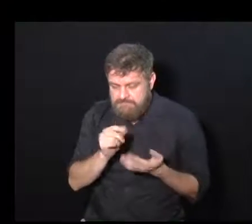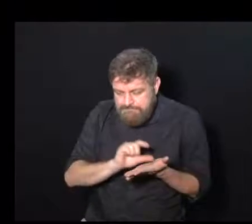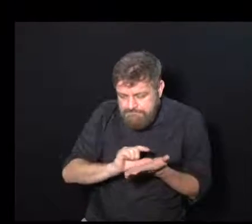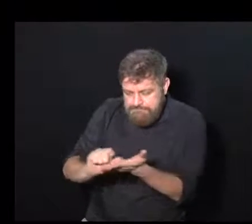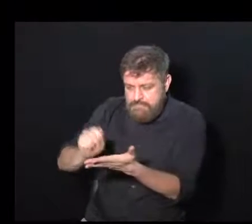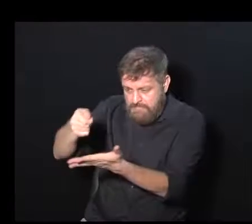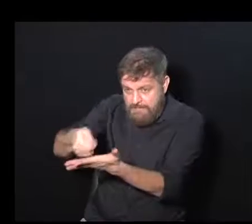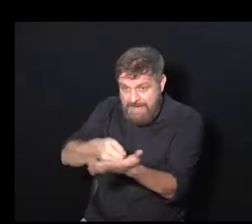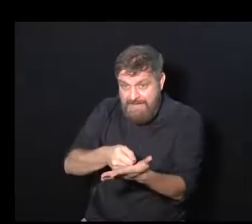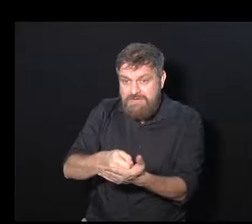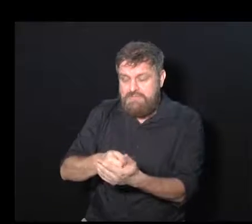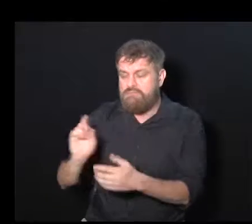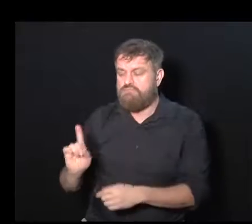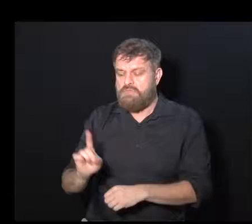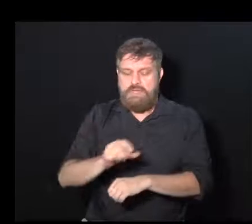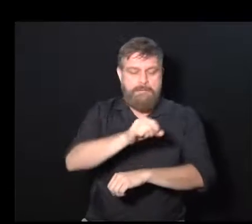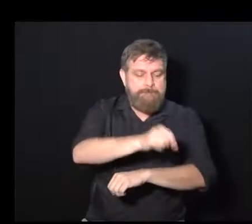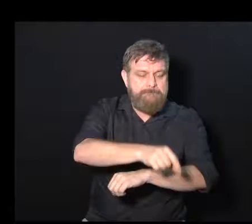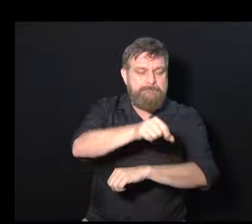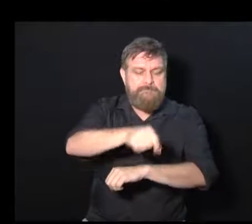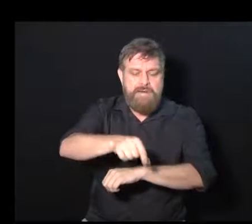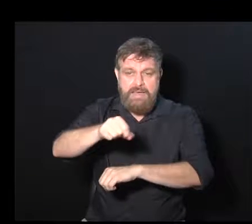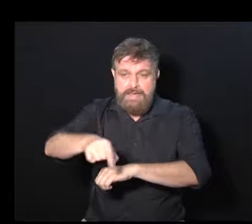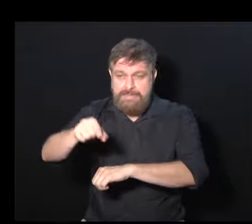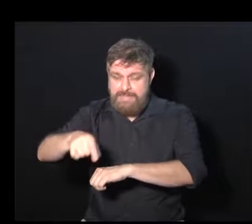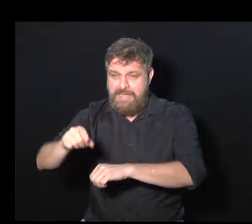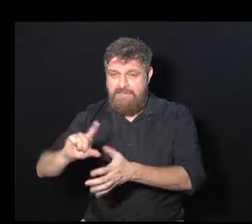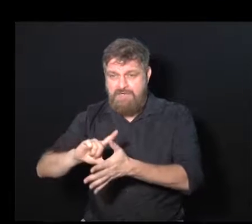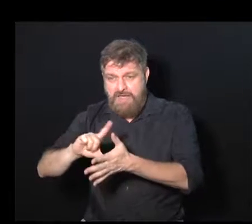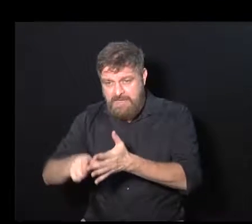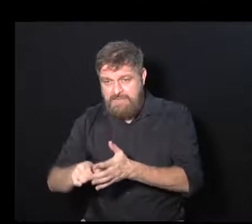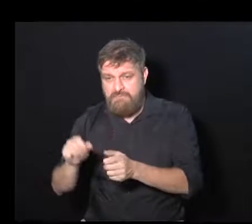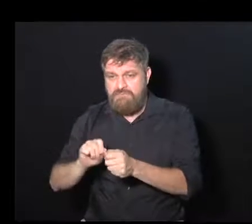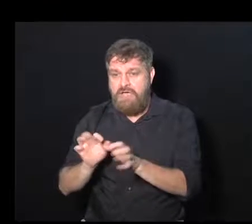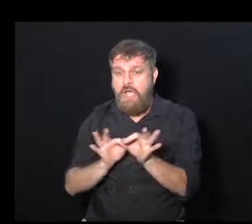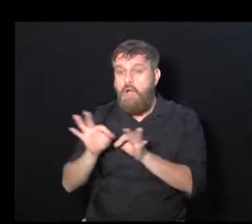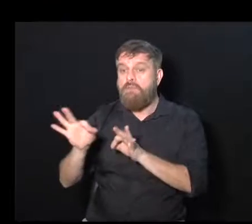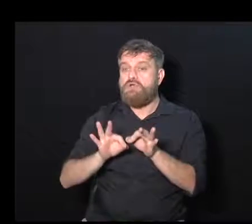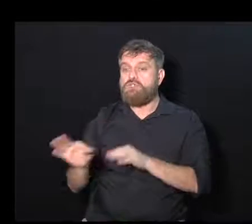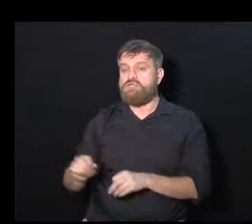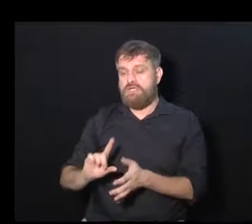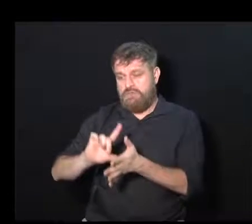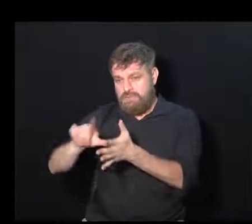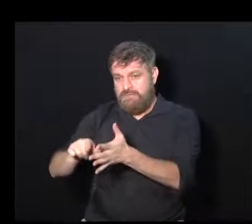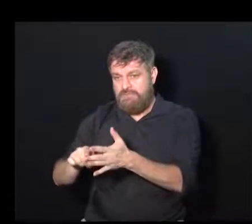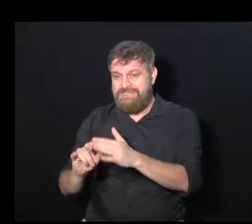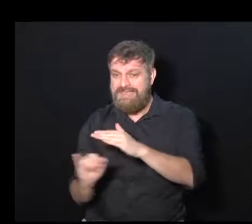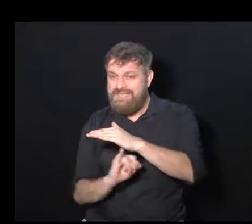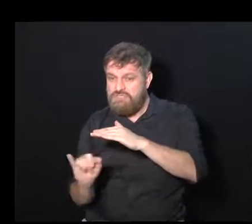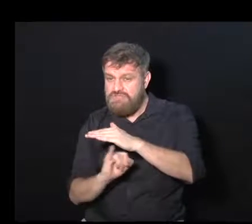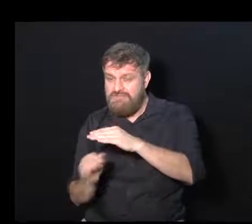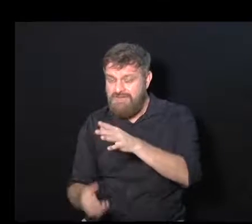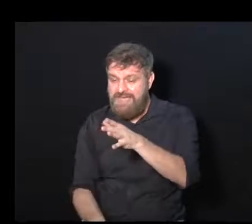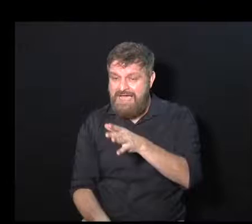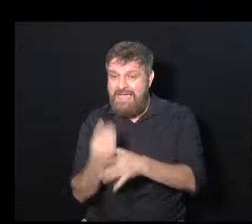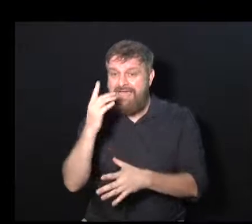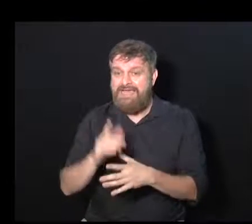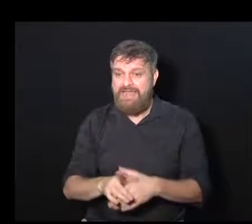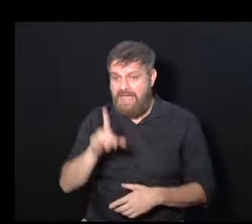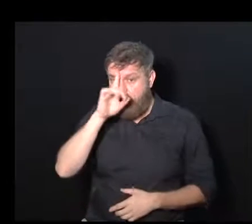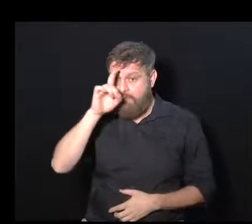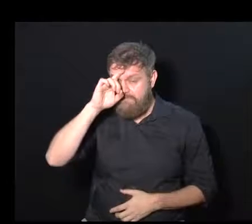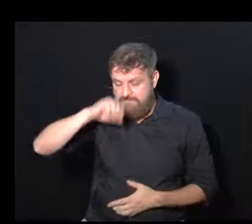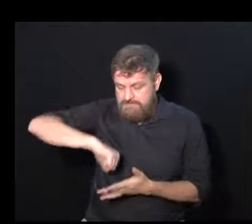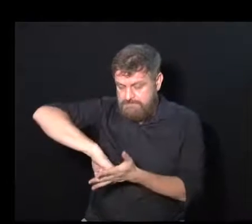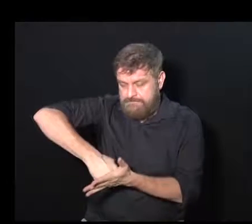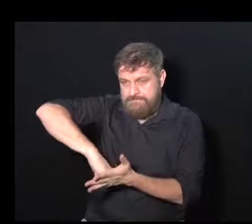cultivo, e depois isso levava para outro projeto, que era a instituição de uma farmácia de